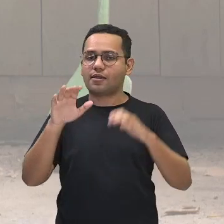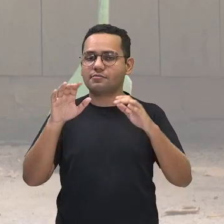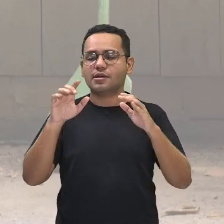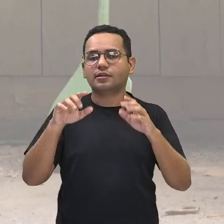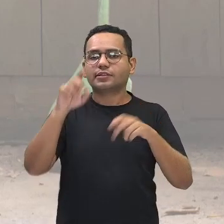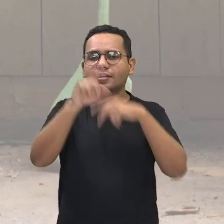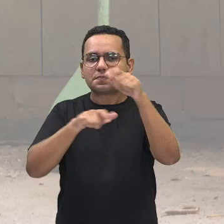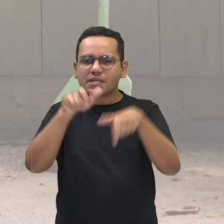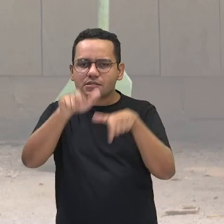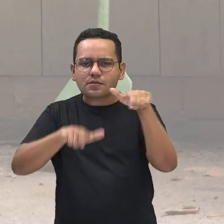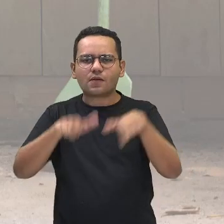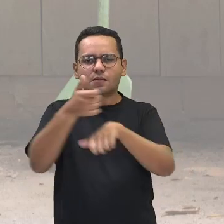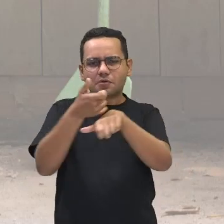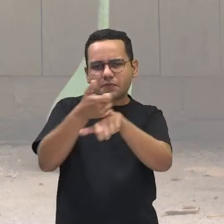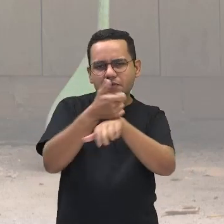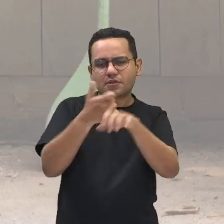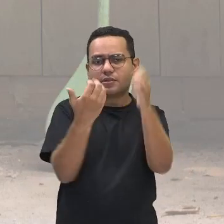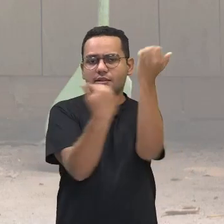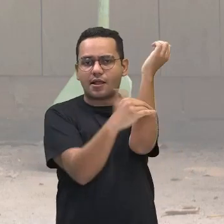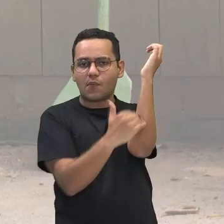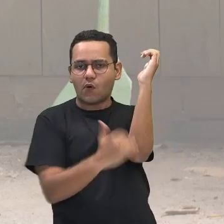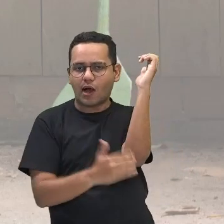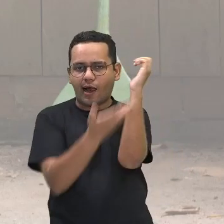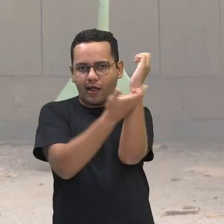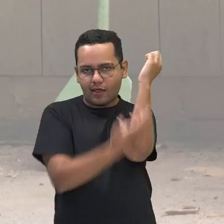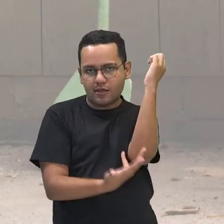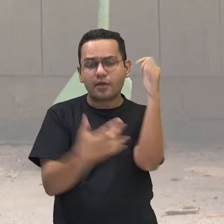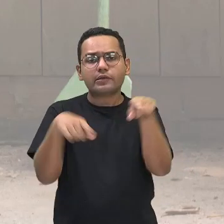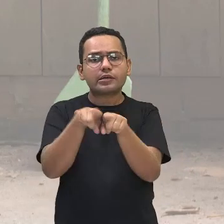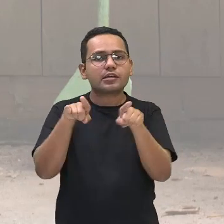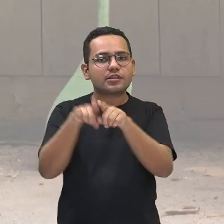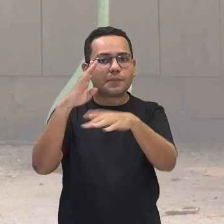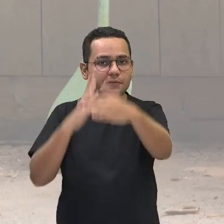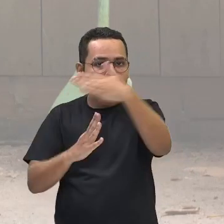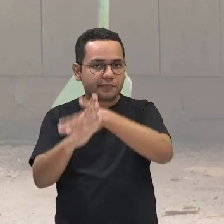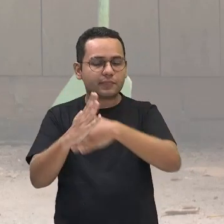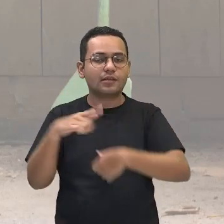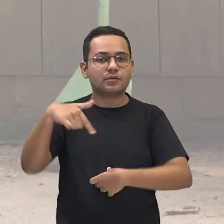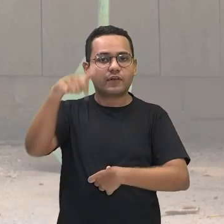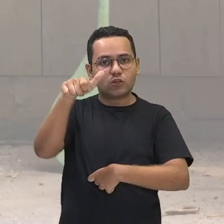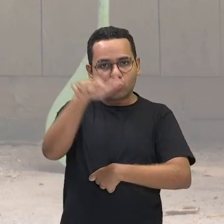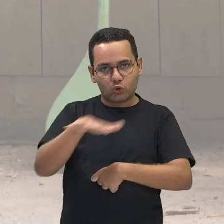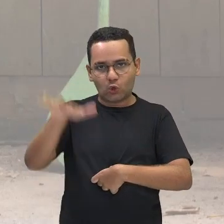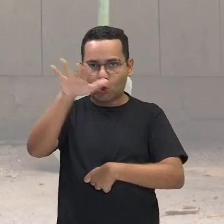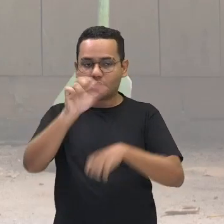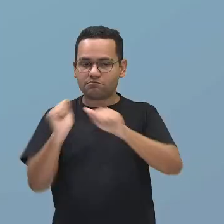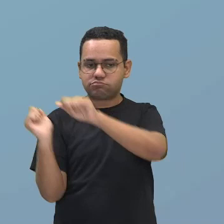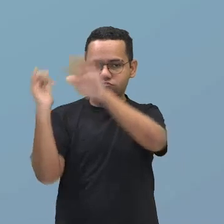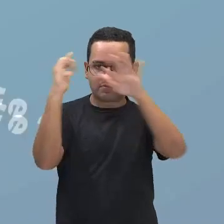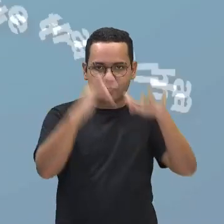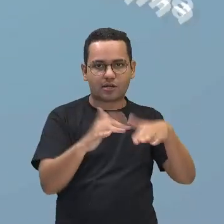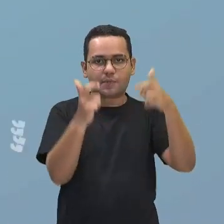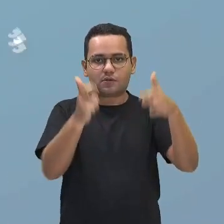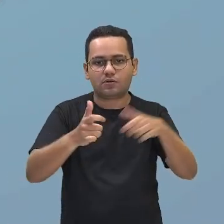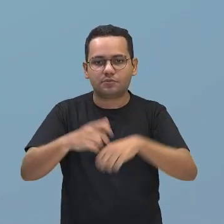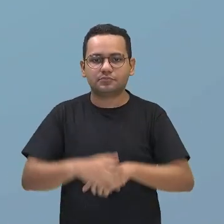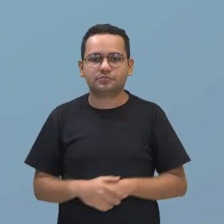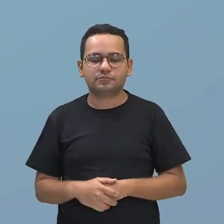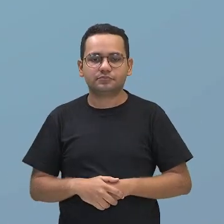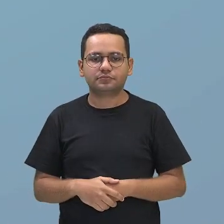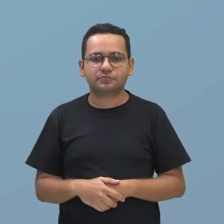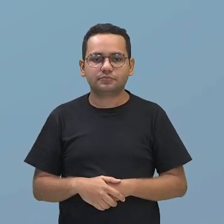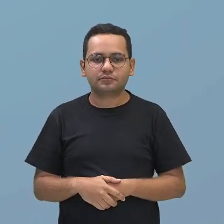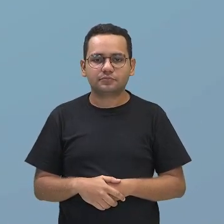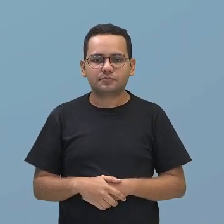as ondas migratórias, principalmente nordestinas, para cá, para a nossa região. Vou começar esse momento